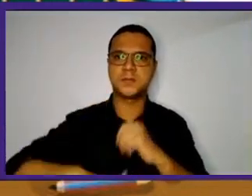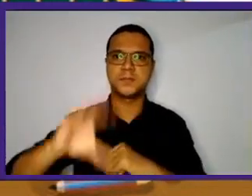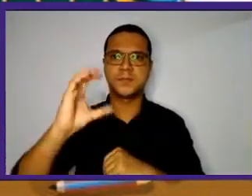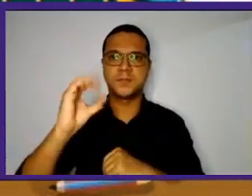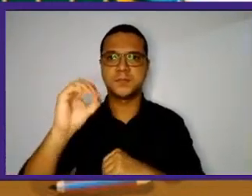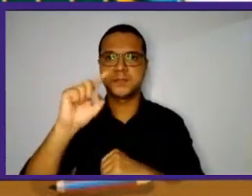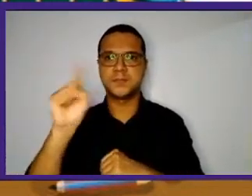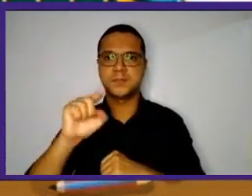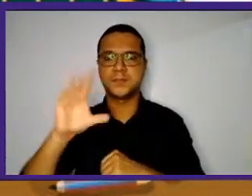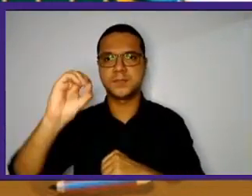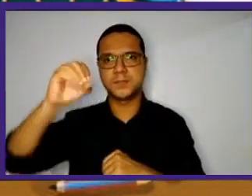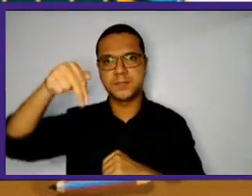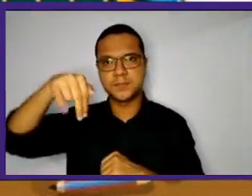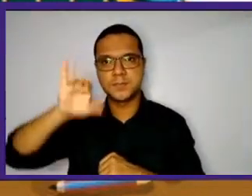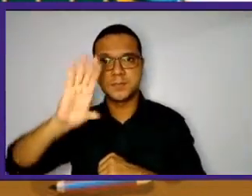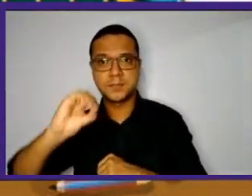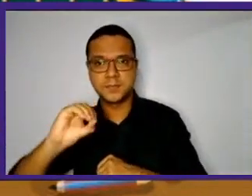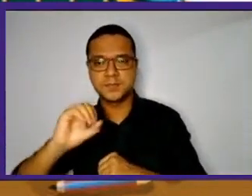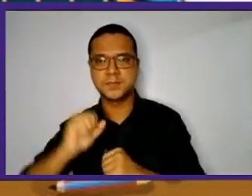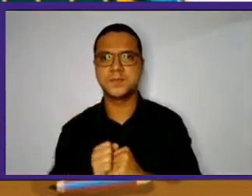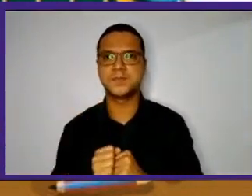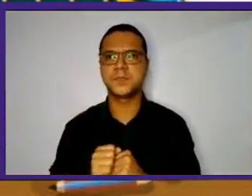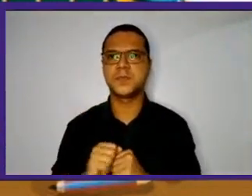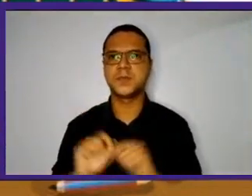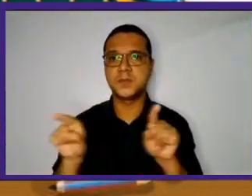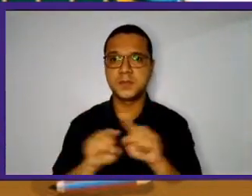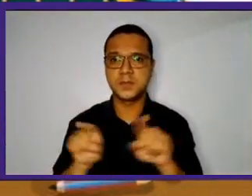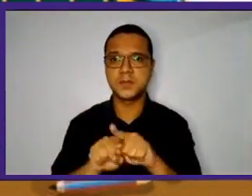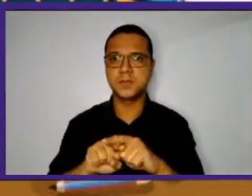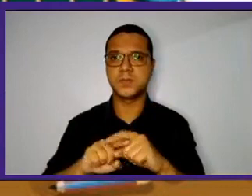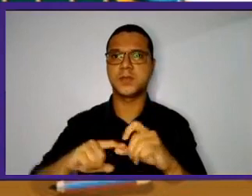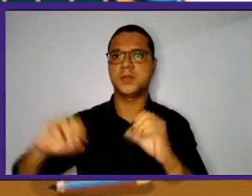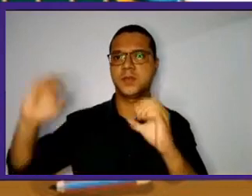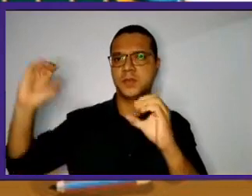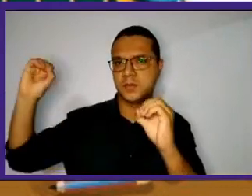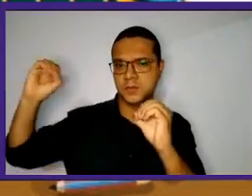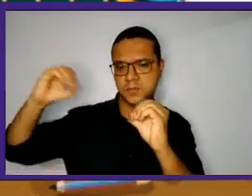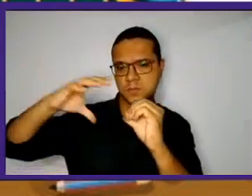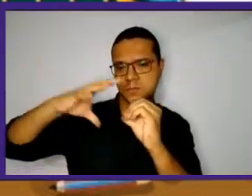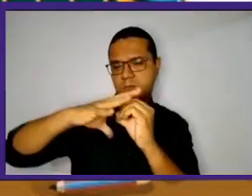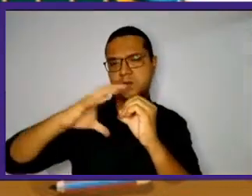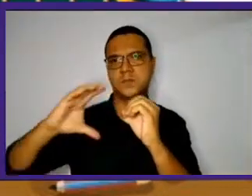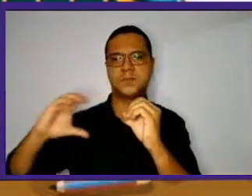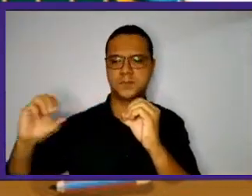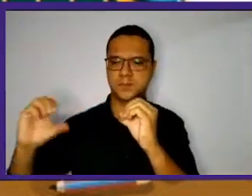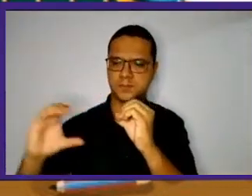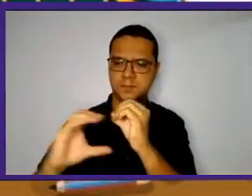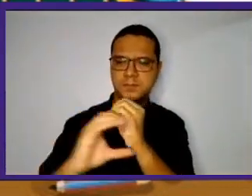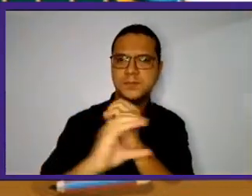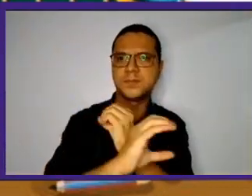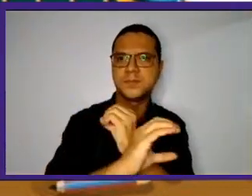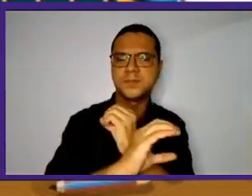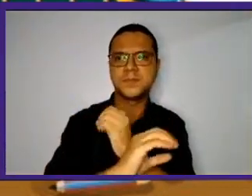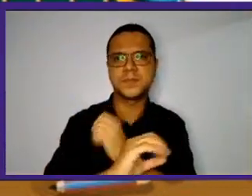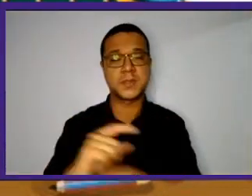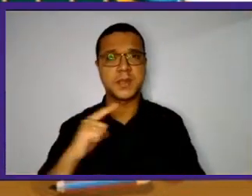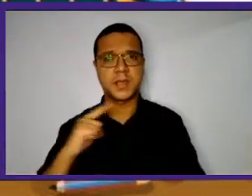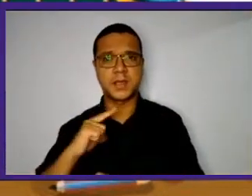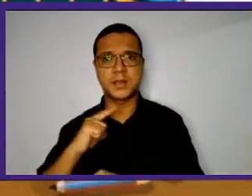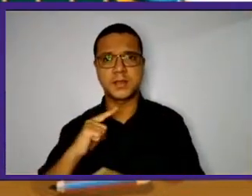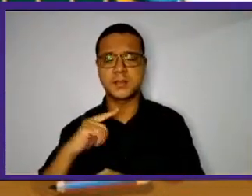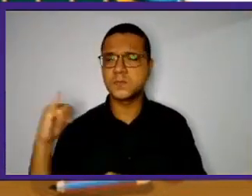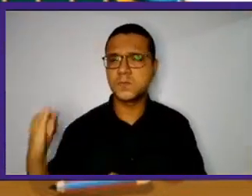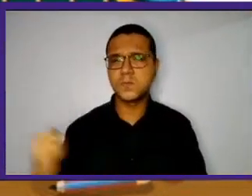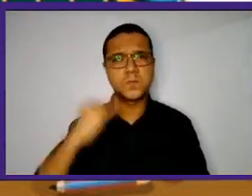estufa. A camada de ar que envolve a Terra, a atmosfera, ela tem, assim,